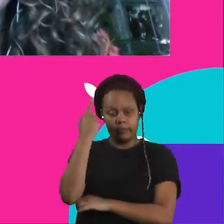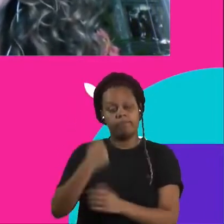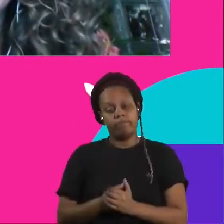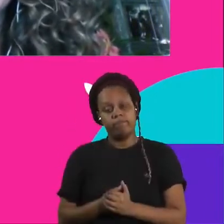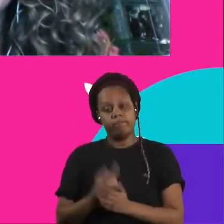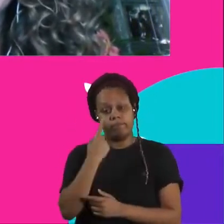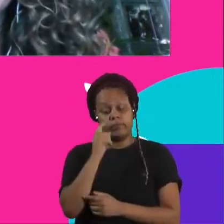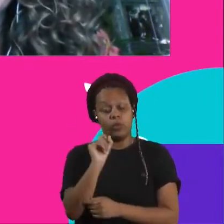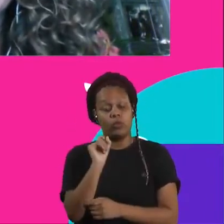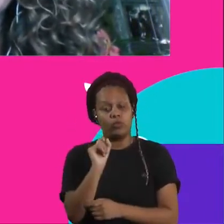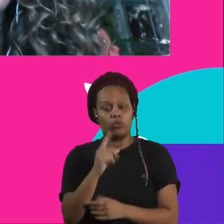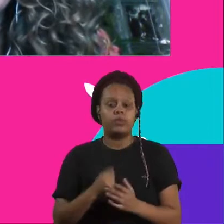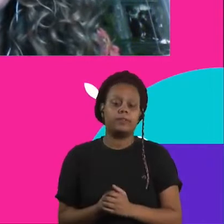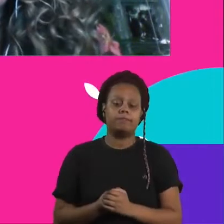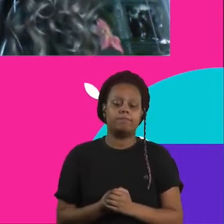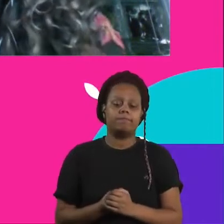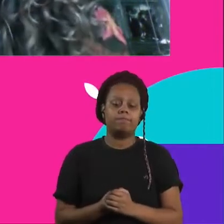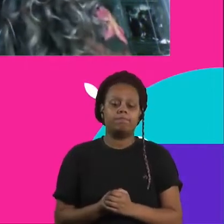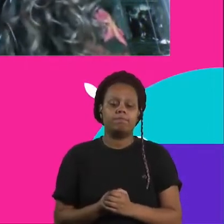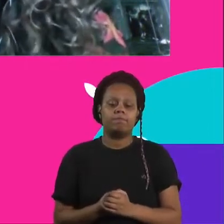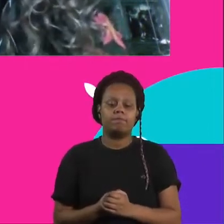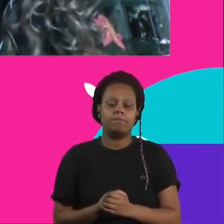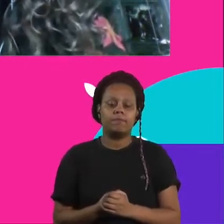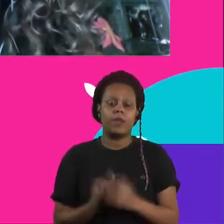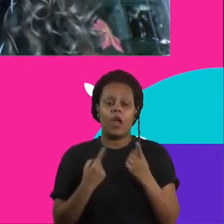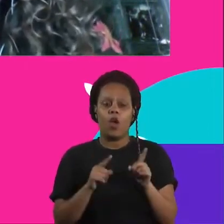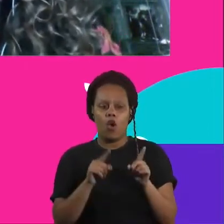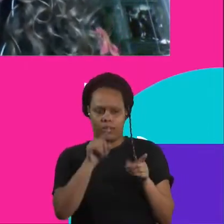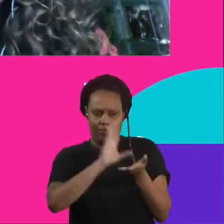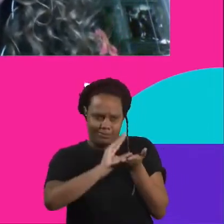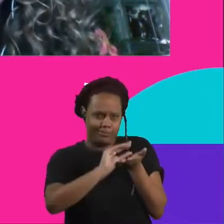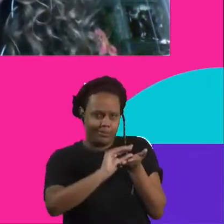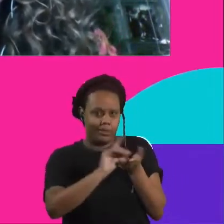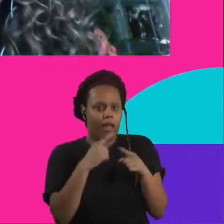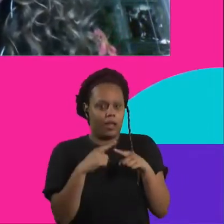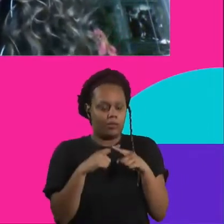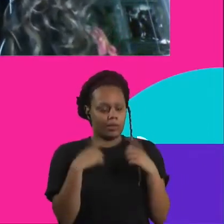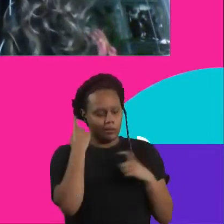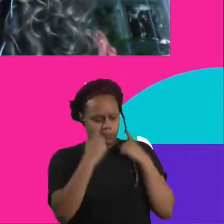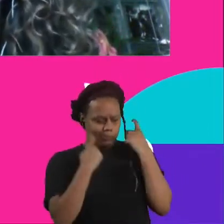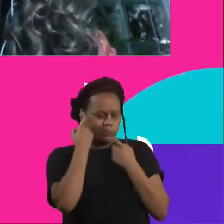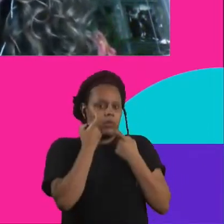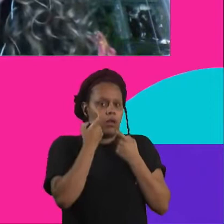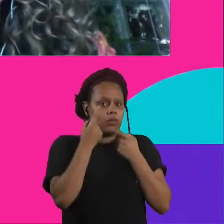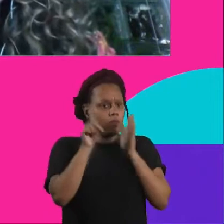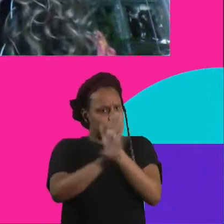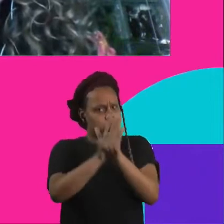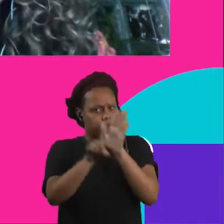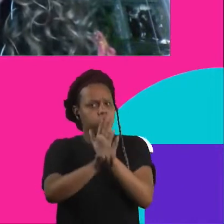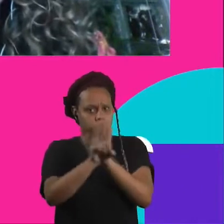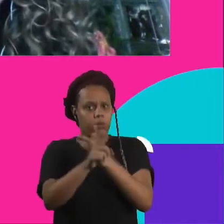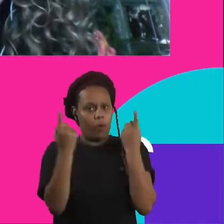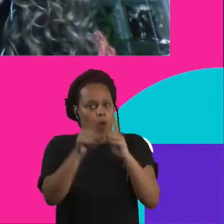uma reivindicação com relação a esse tipo de dado, né, que as pessoas começaram a ficar incomodadas e reivindicaram isso, né.